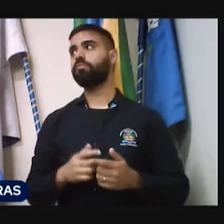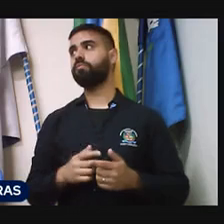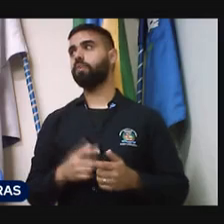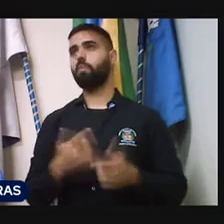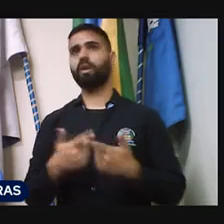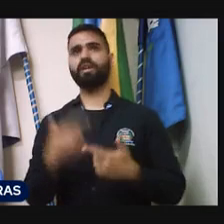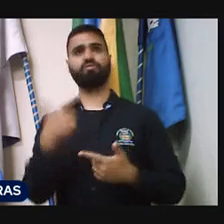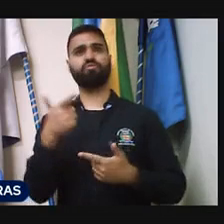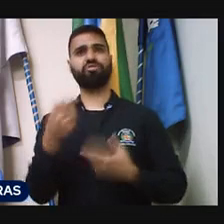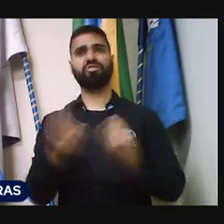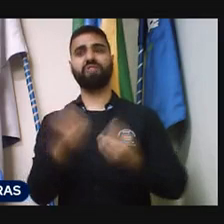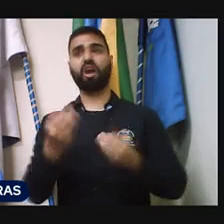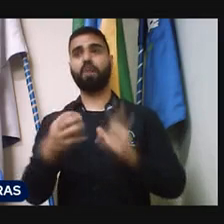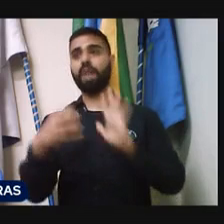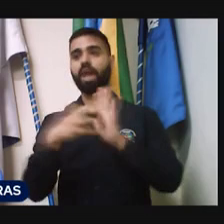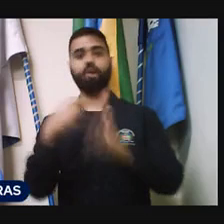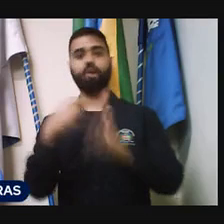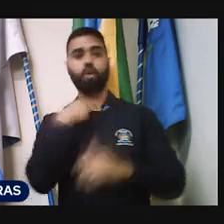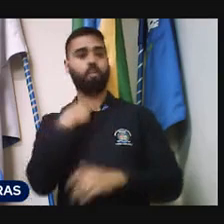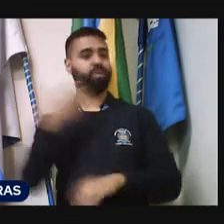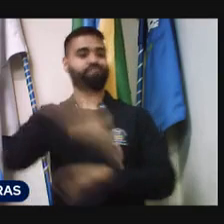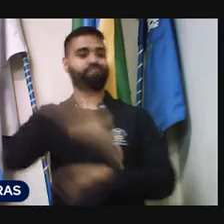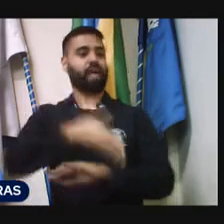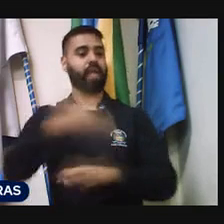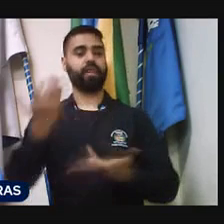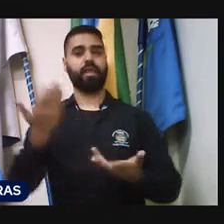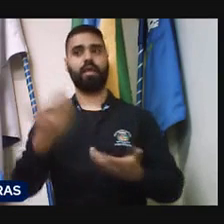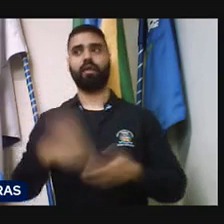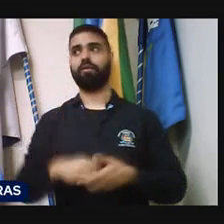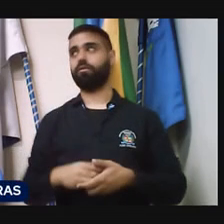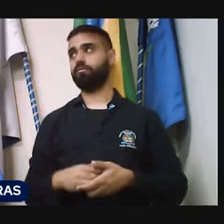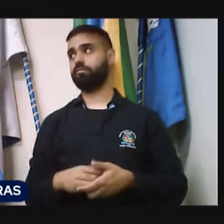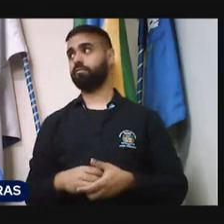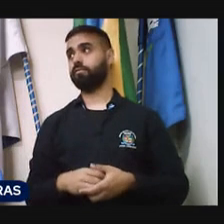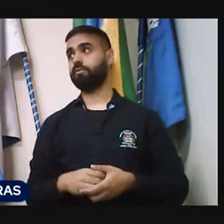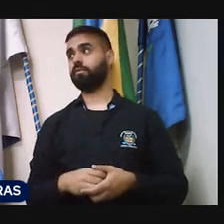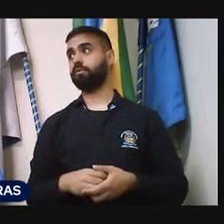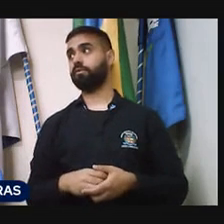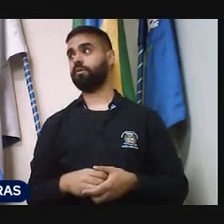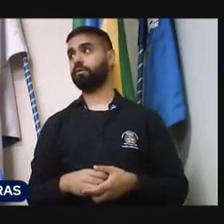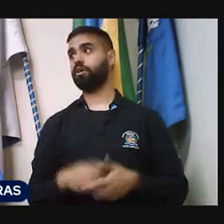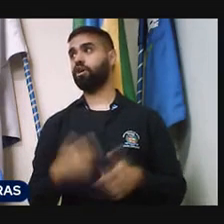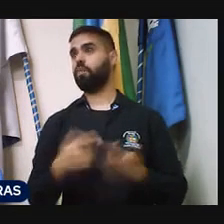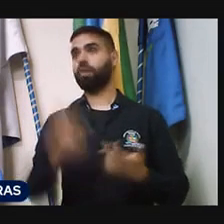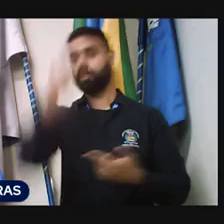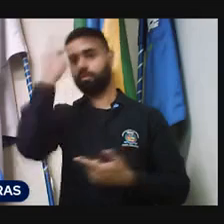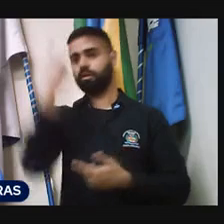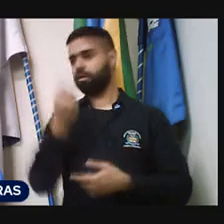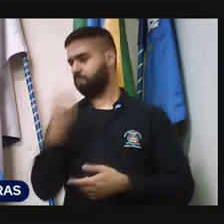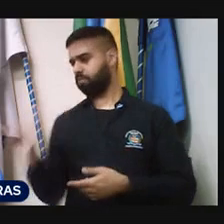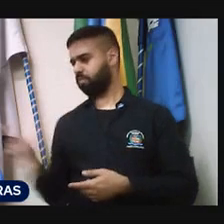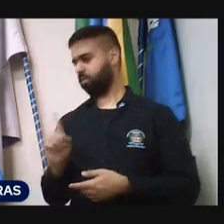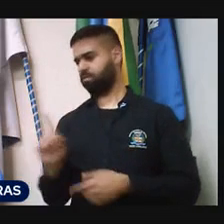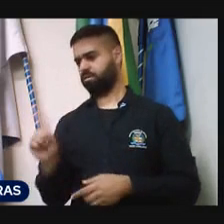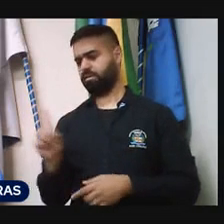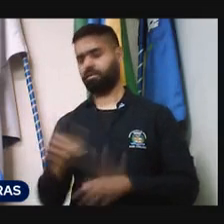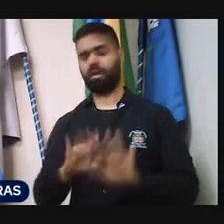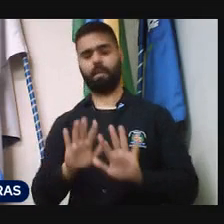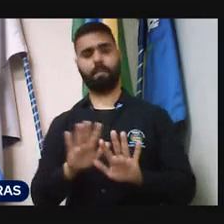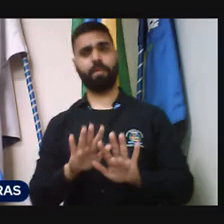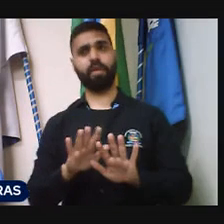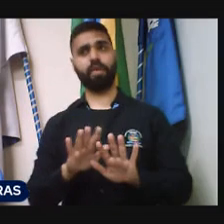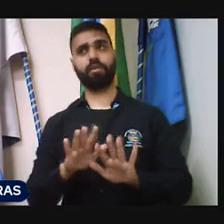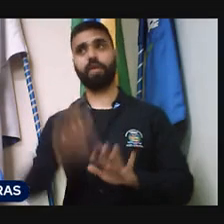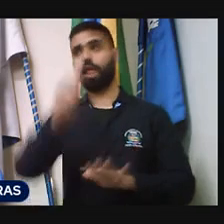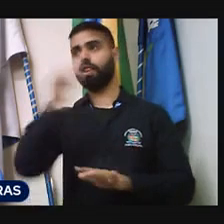não tinha condições de vir nem na câmera podia entrar e o que principalmente que eu não era bem recebido mas graças a Deus